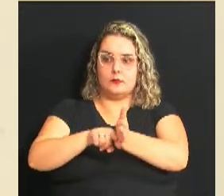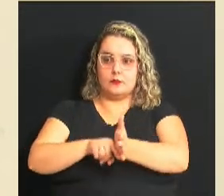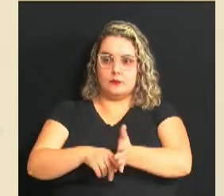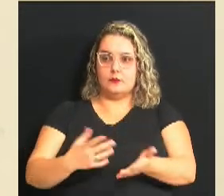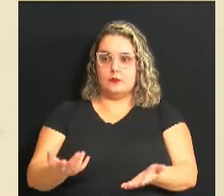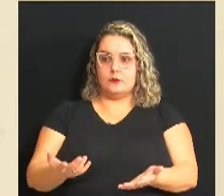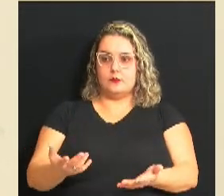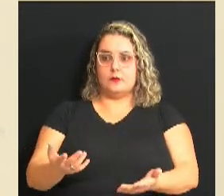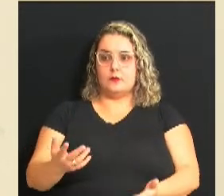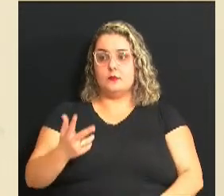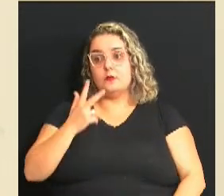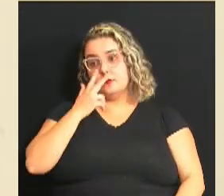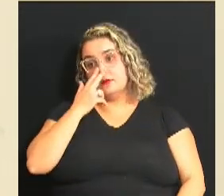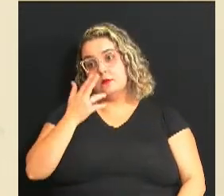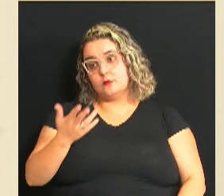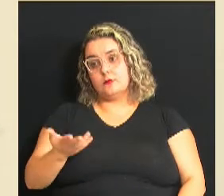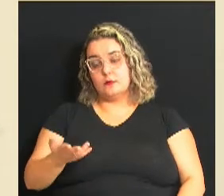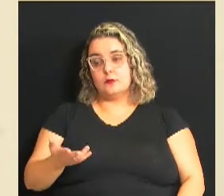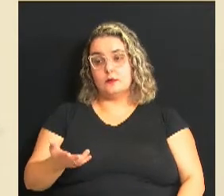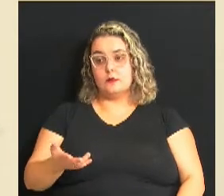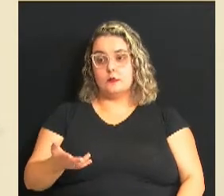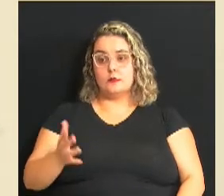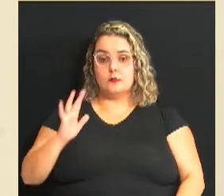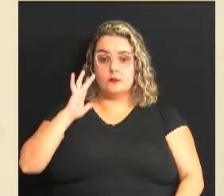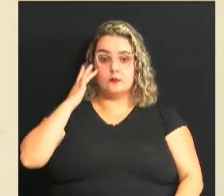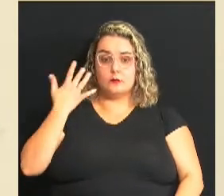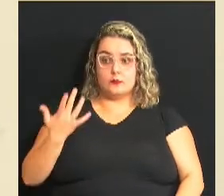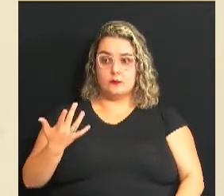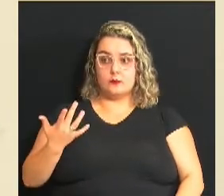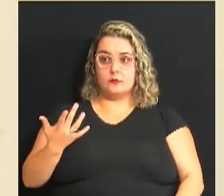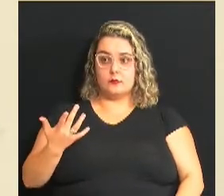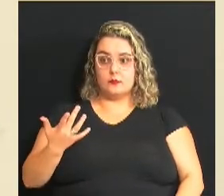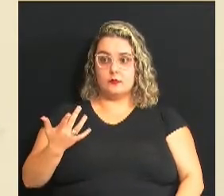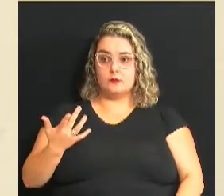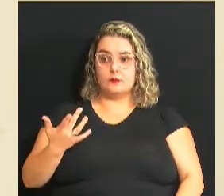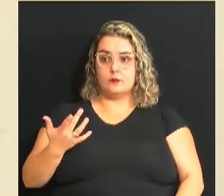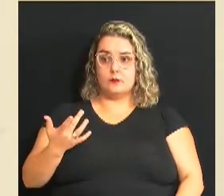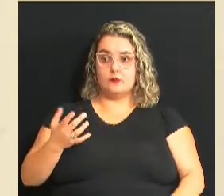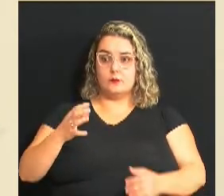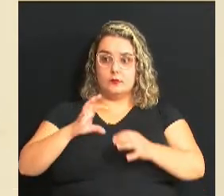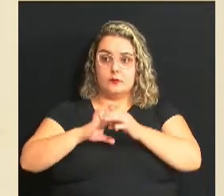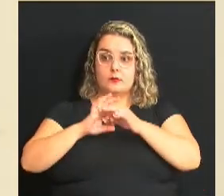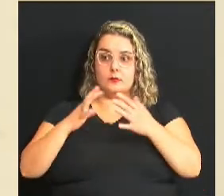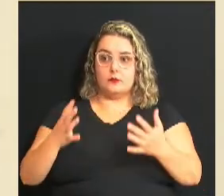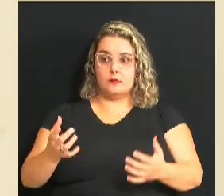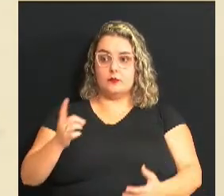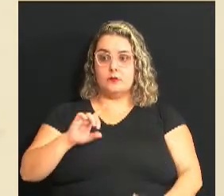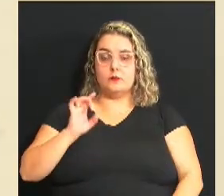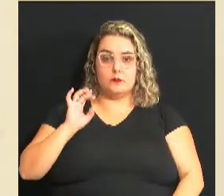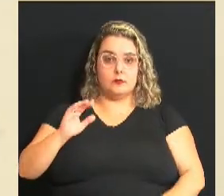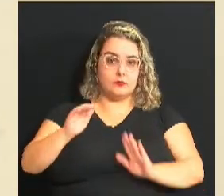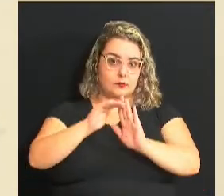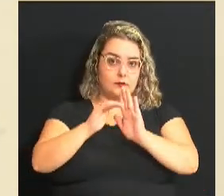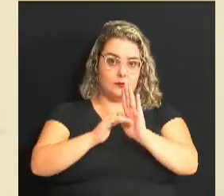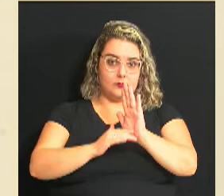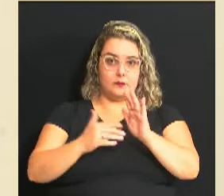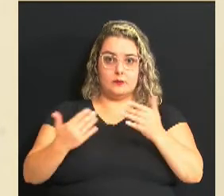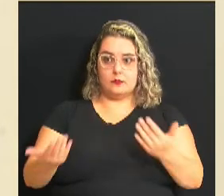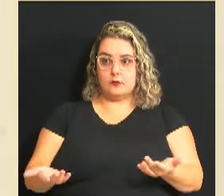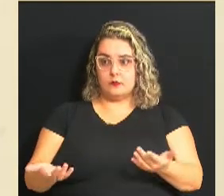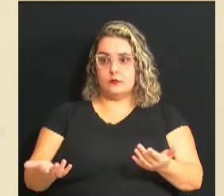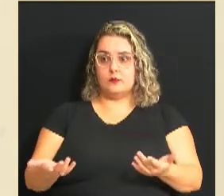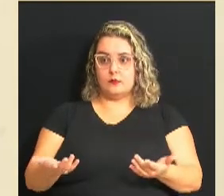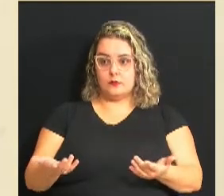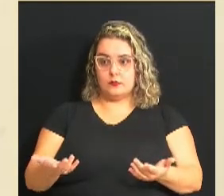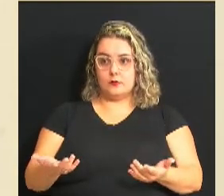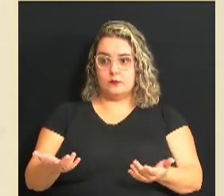me parecem aqui, que acho que nós temos que deixar, não só na pauta, mas